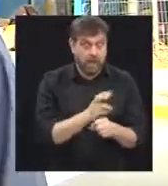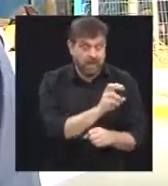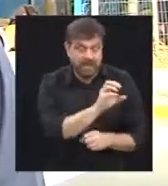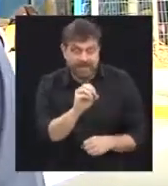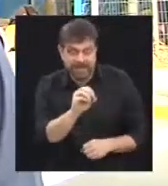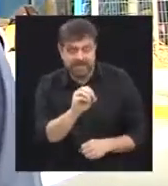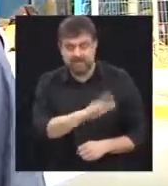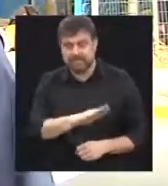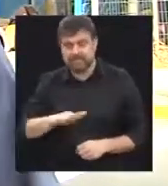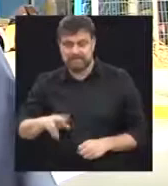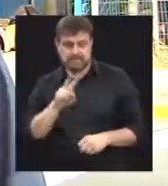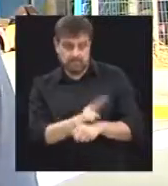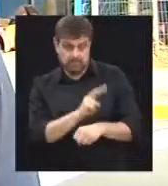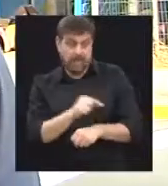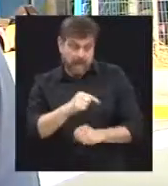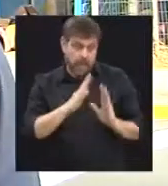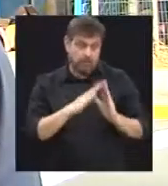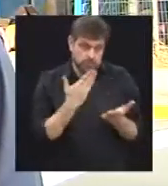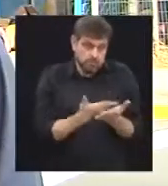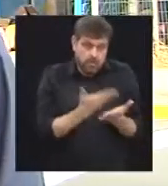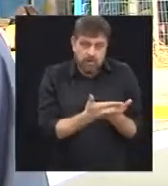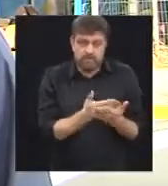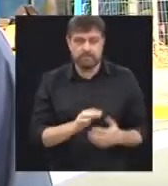500 crianças, né, uma escola na realidade,